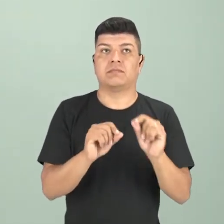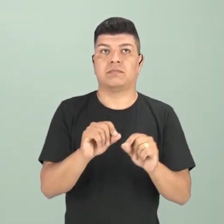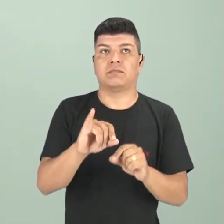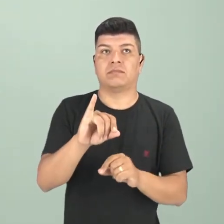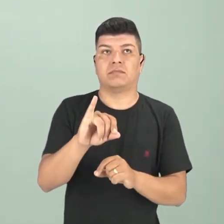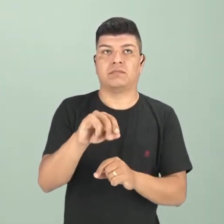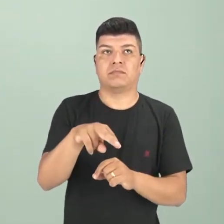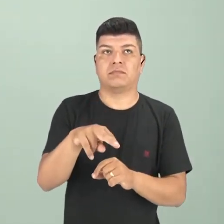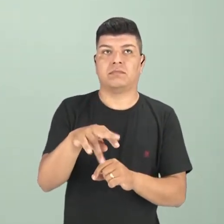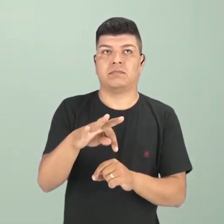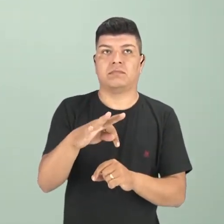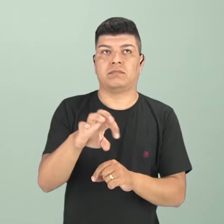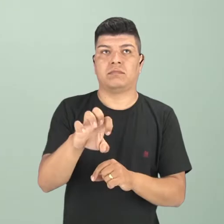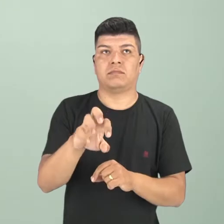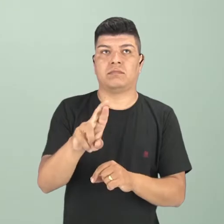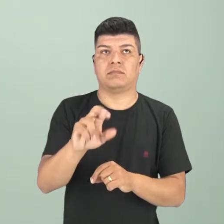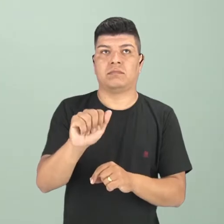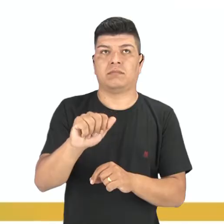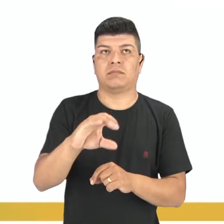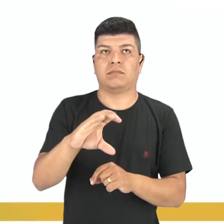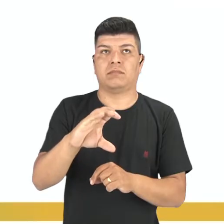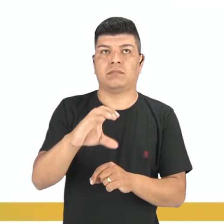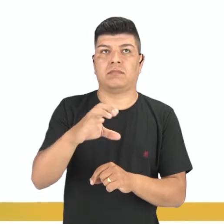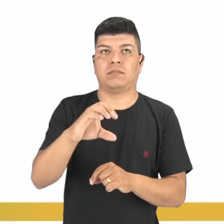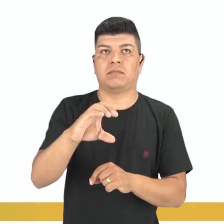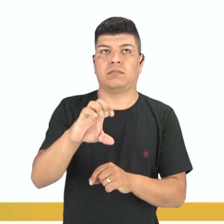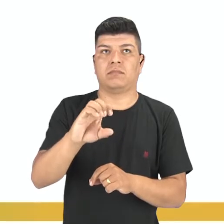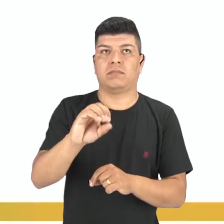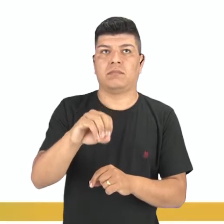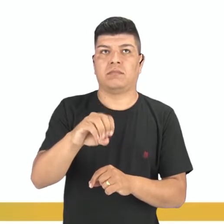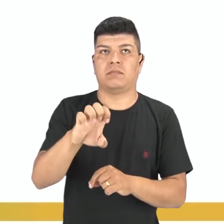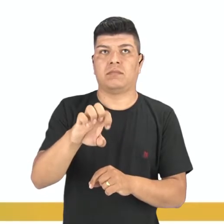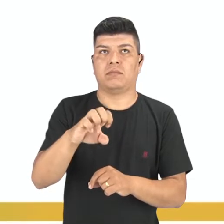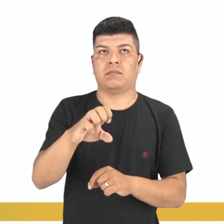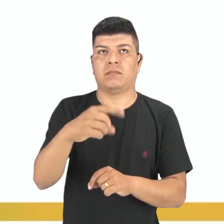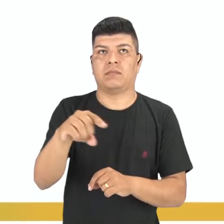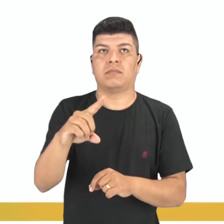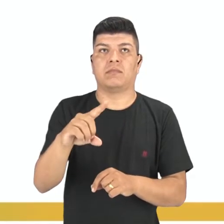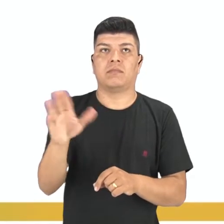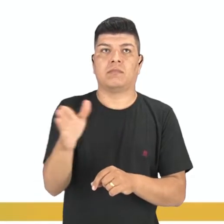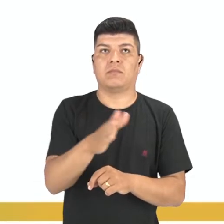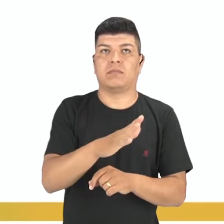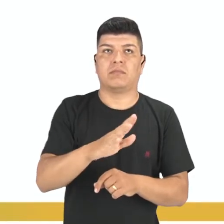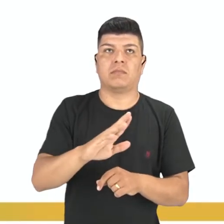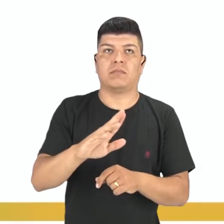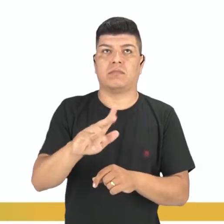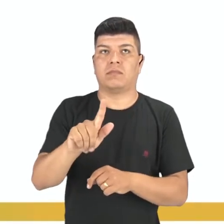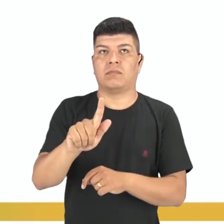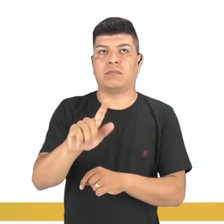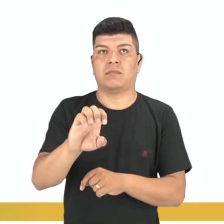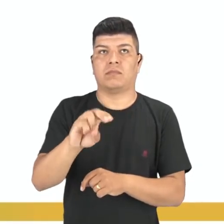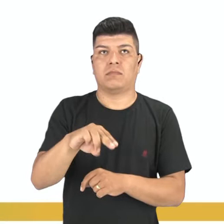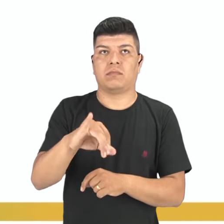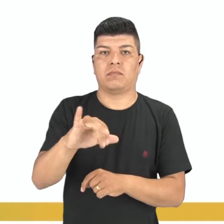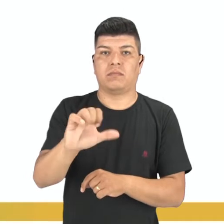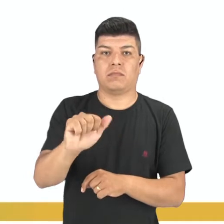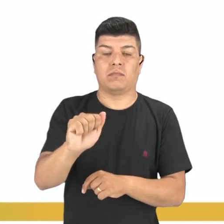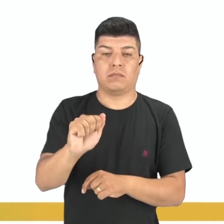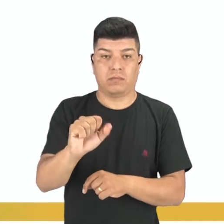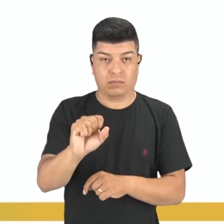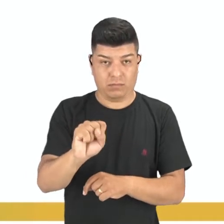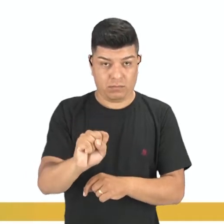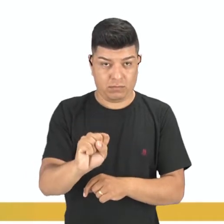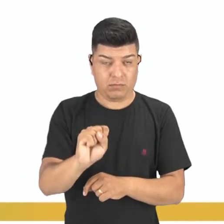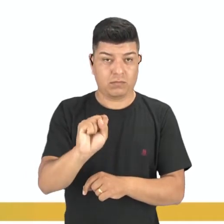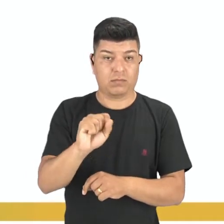interações gênicas que que são as interações gênicas Eu tenho esse poder né de hereditária de passar